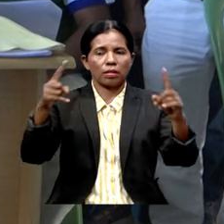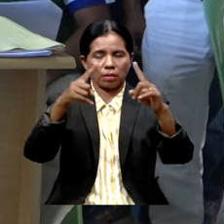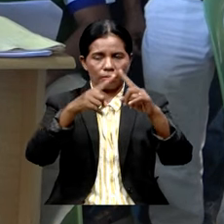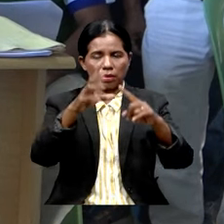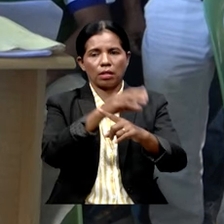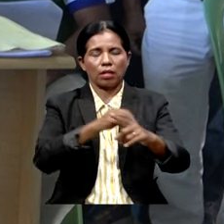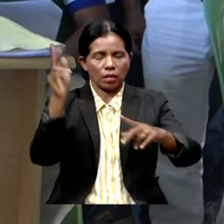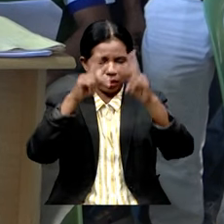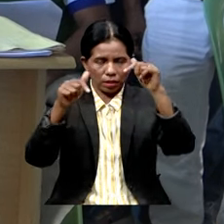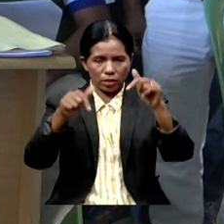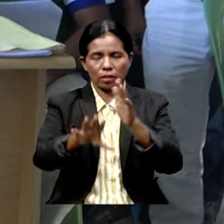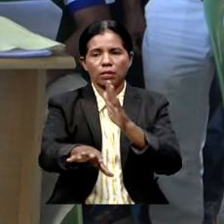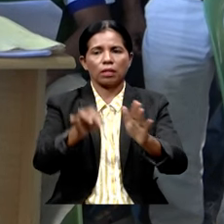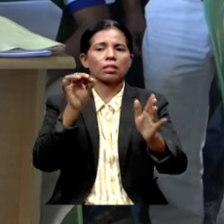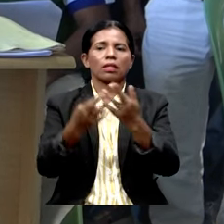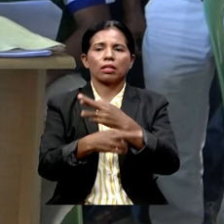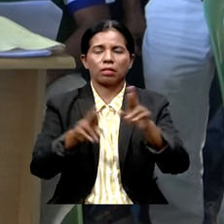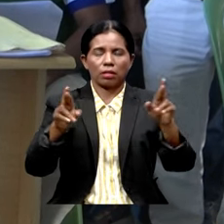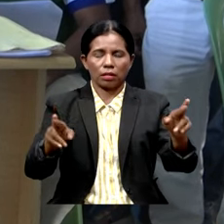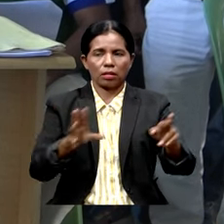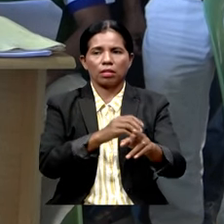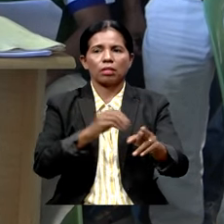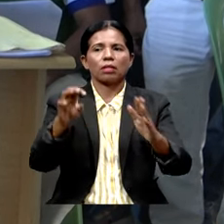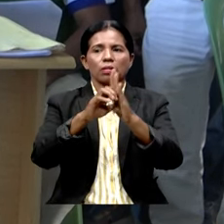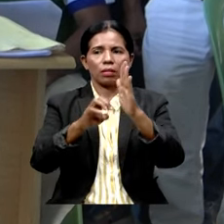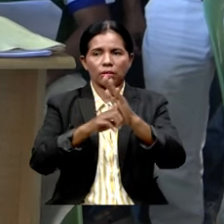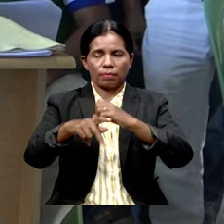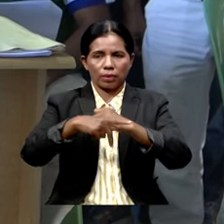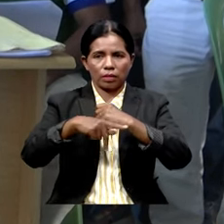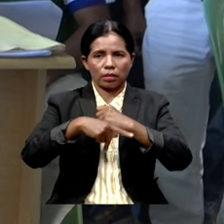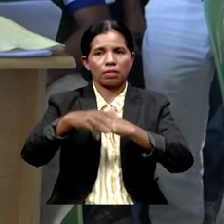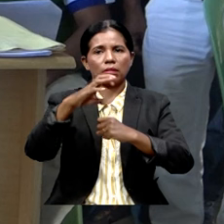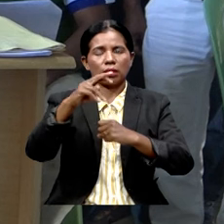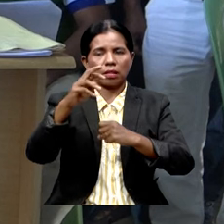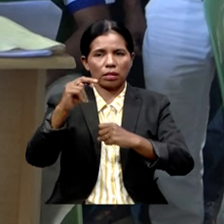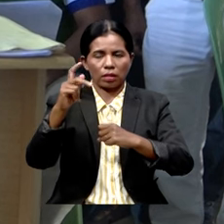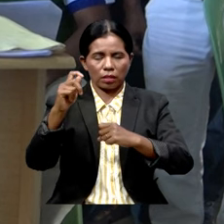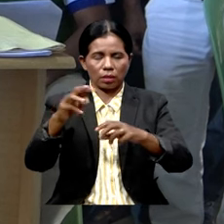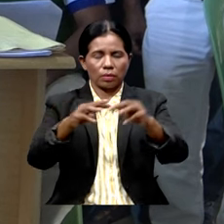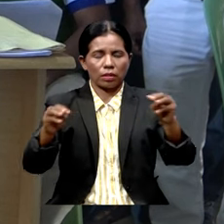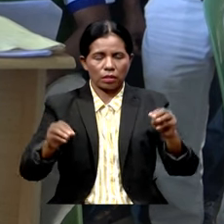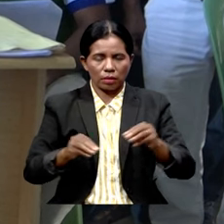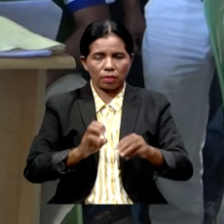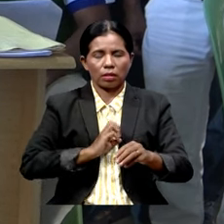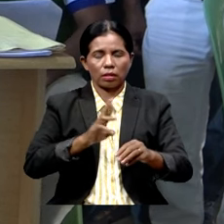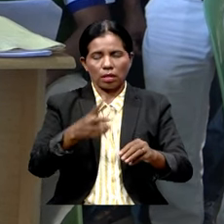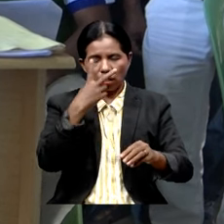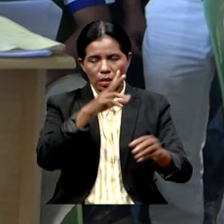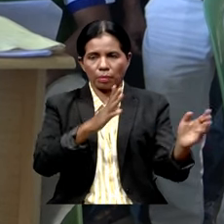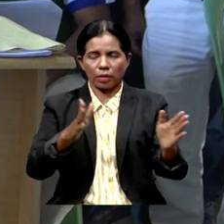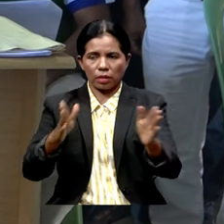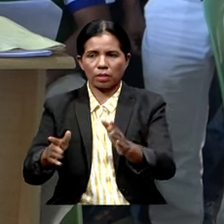Ané, torreta em resultado no quadro de estrutura Partido CNRT, município Hermera se acompanha processo de